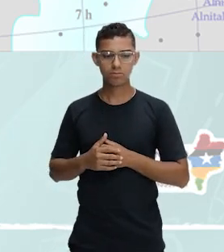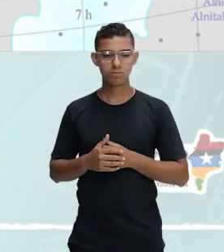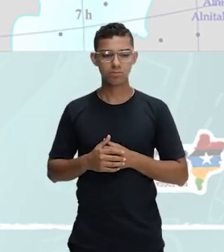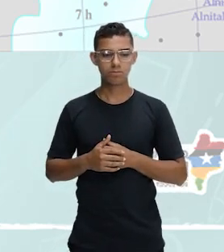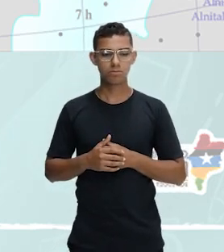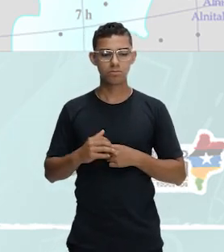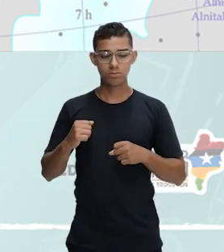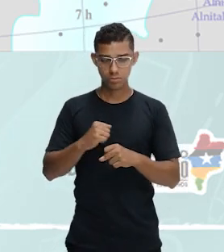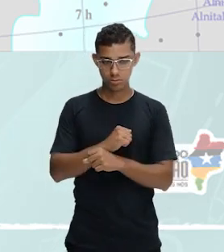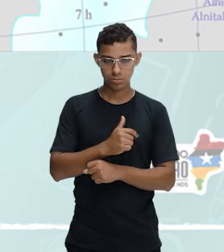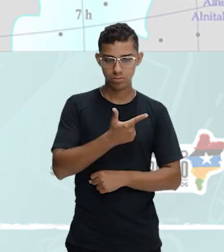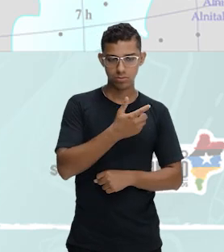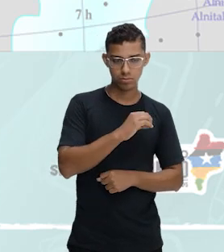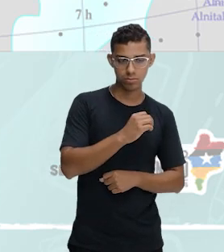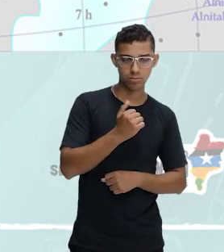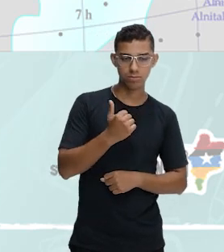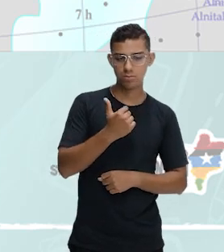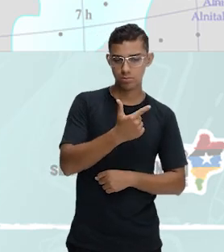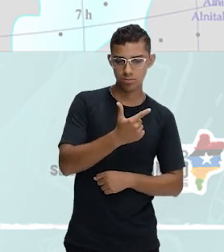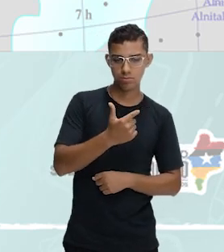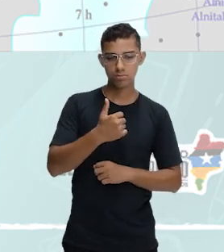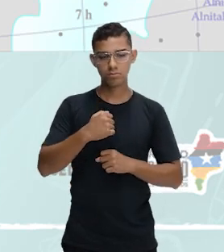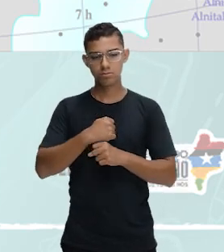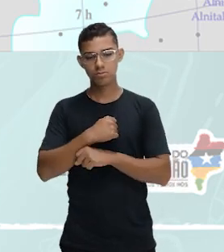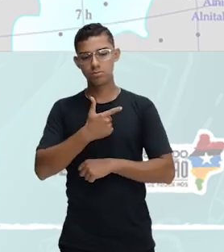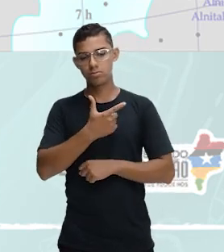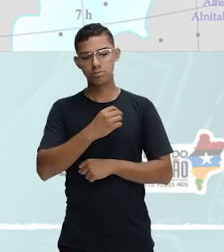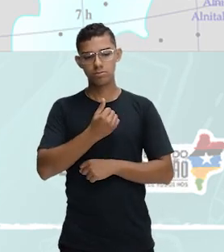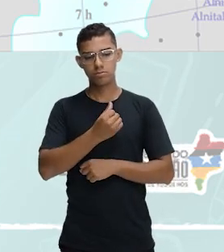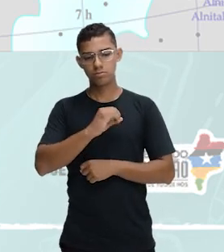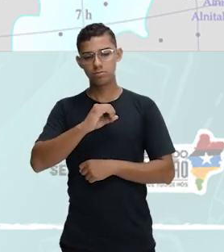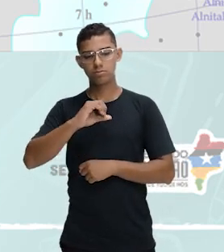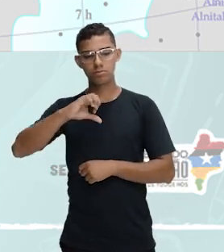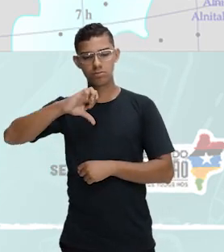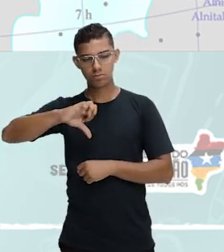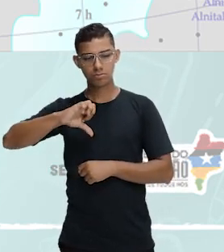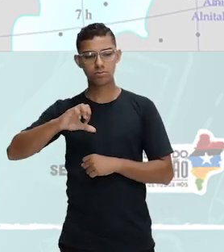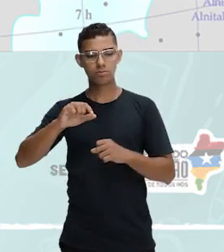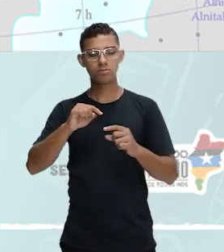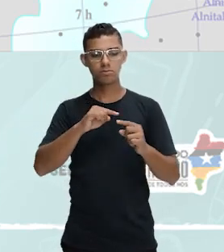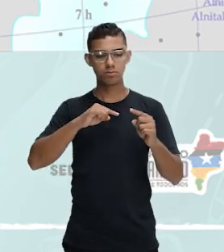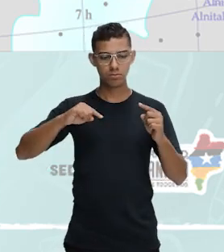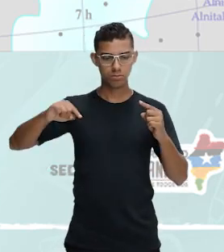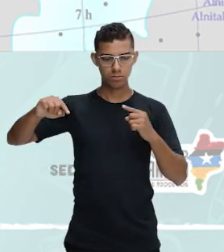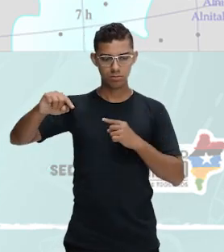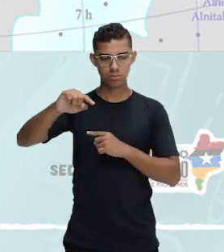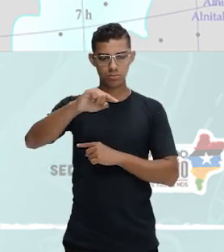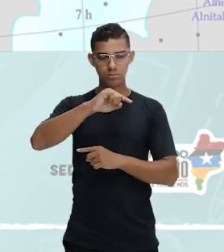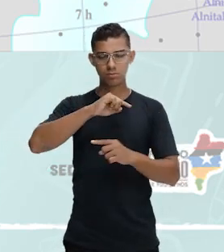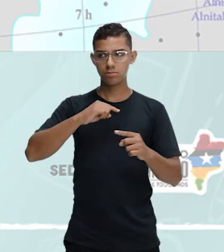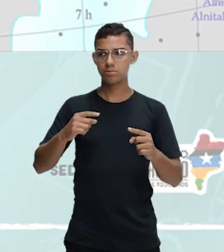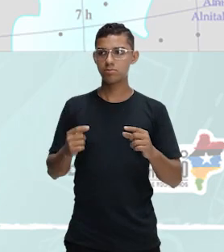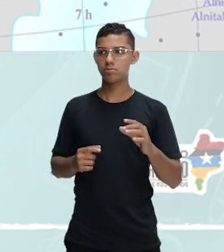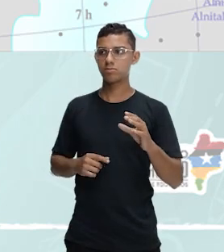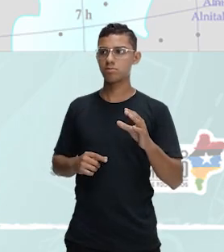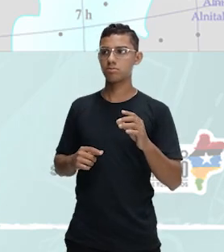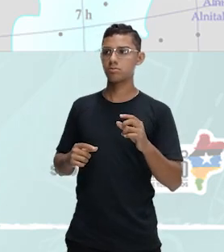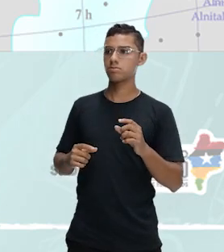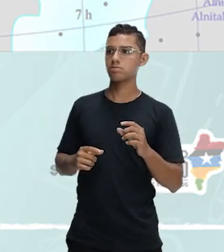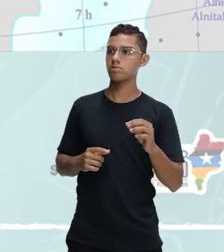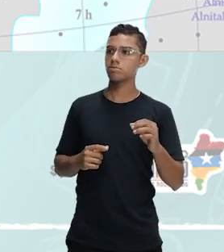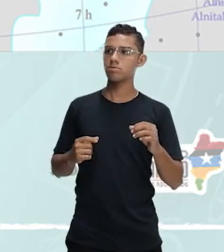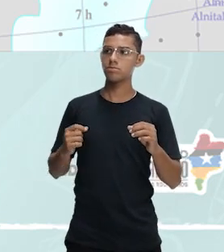12 de 2009 a 6 de 3 de 2010. Marte executa o movimento retrógrado. Então, o que acontece? Marte ele está